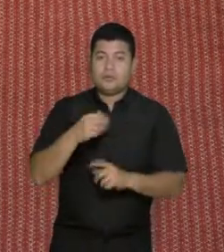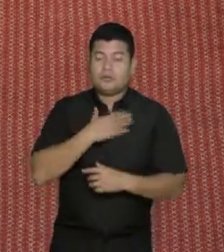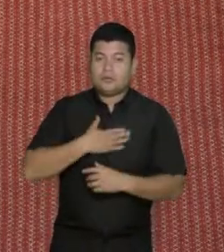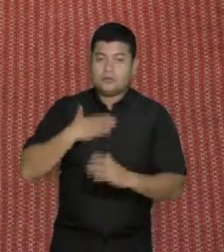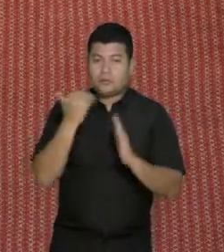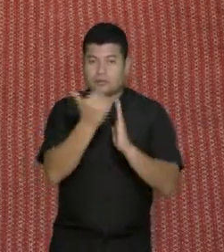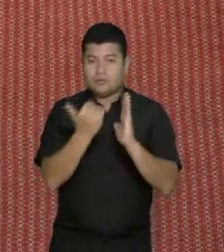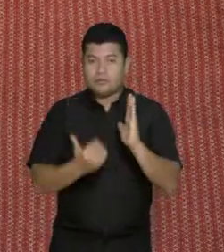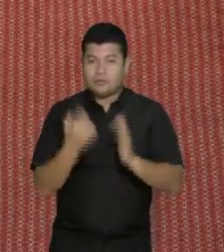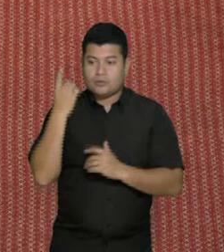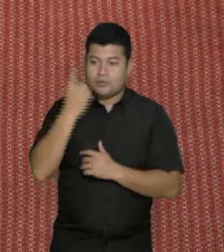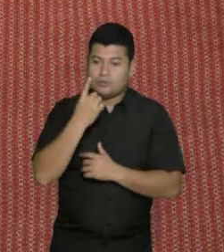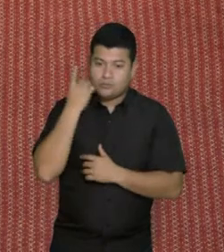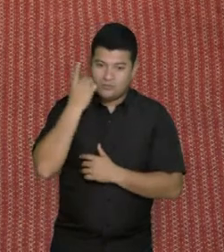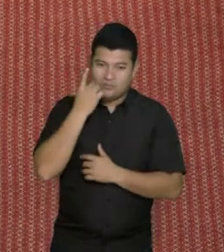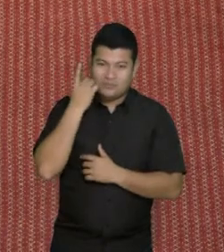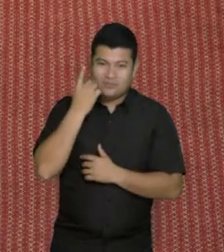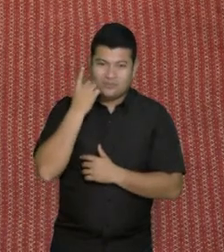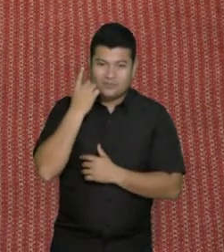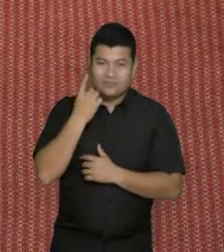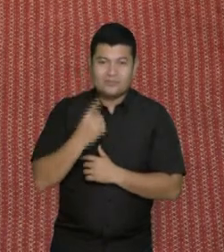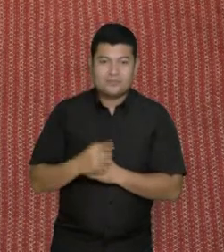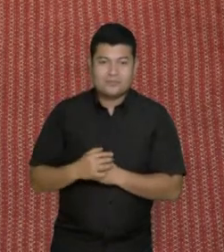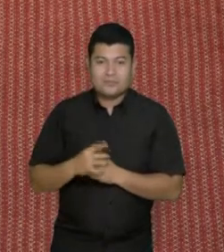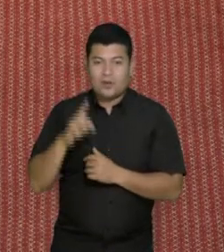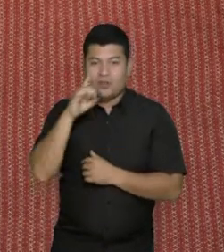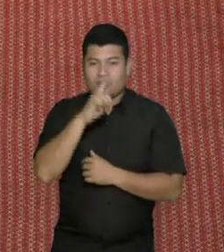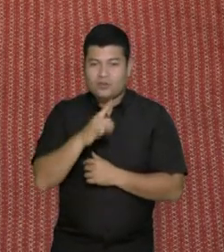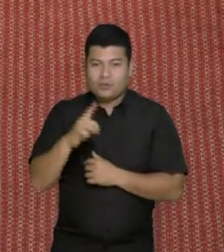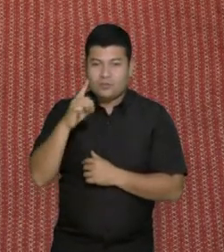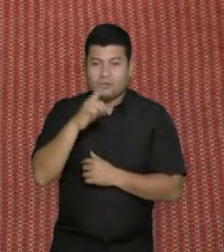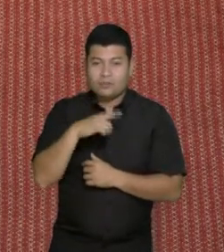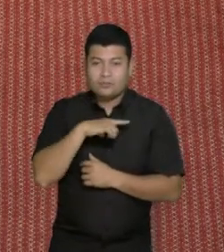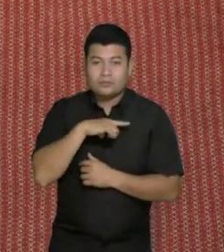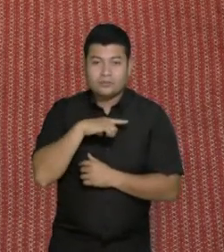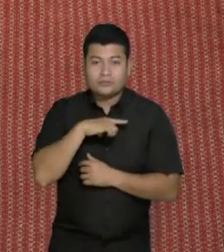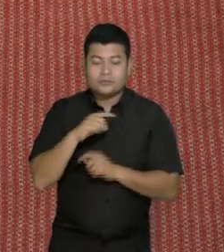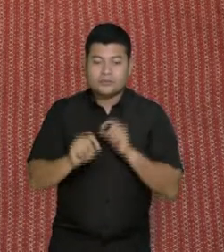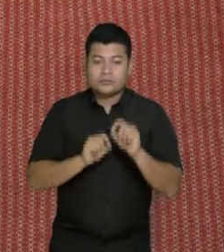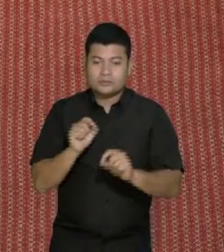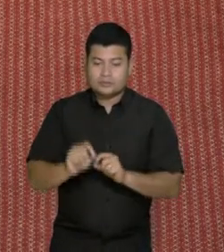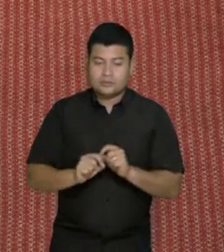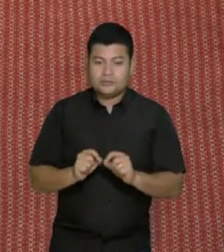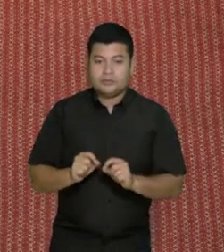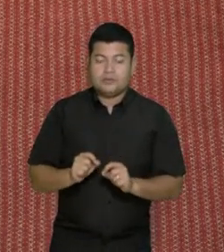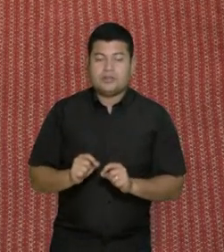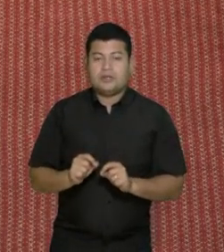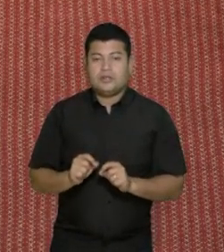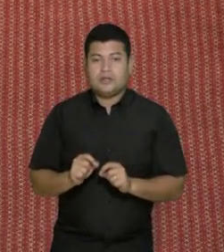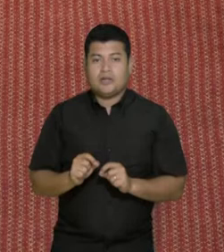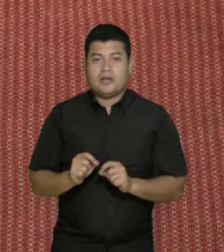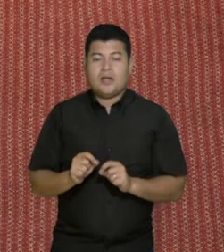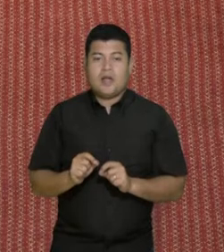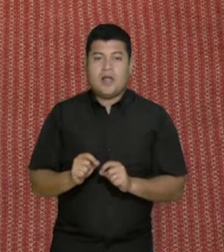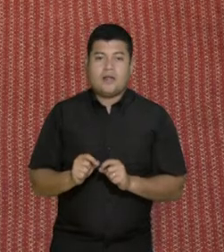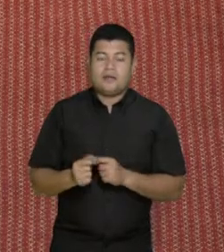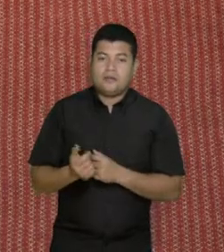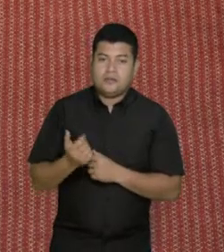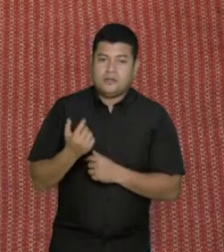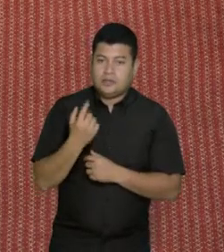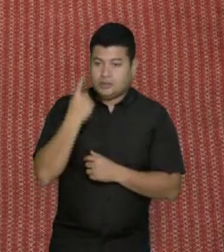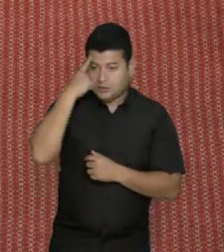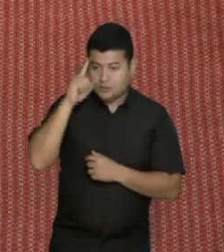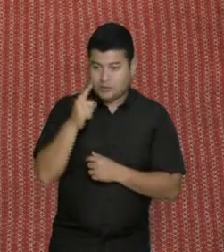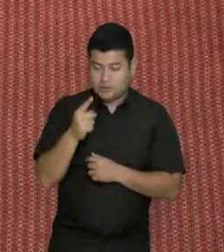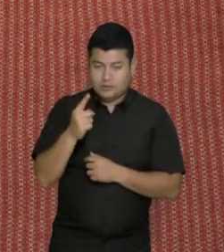de domingo, o senhor me dá licença de ler a programação de domingo, né? No domingo, dia 17/7, vai ter uma missa campeira às 10 horas.